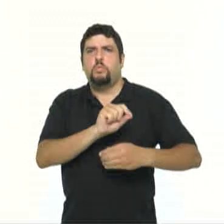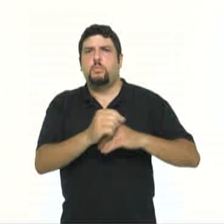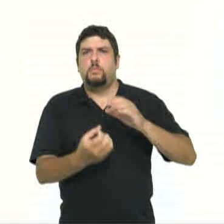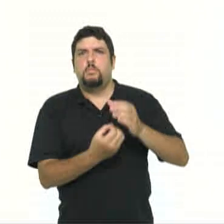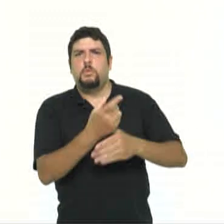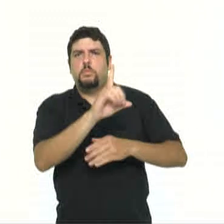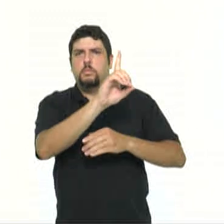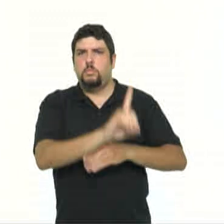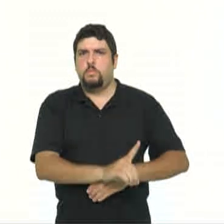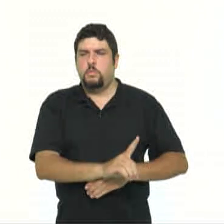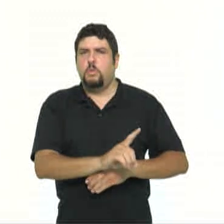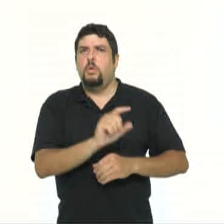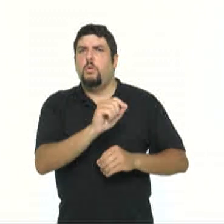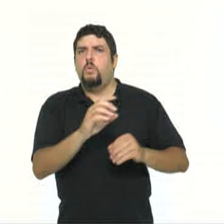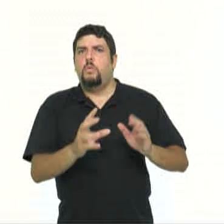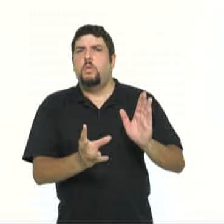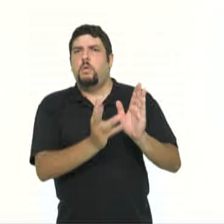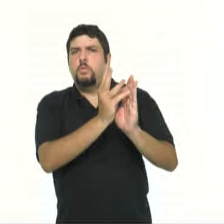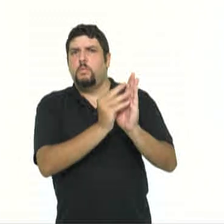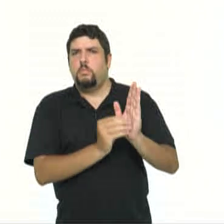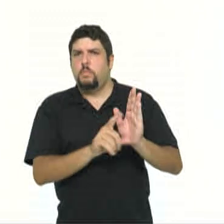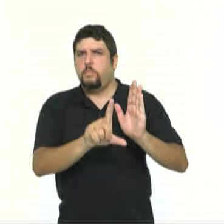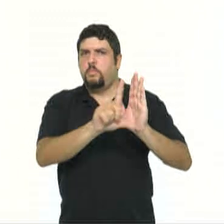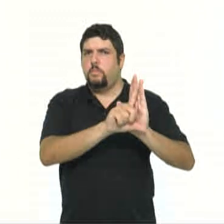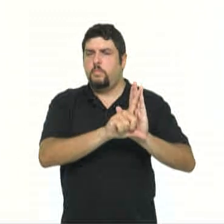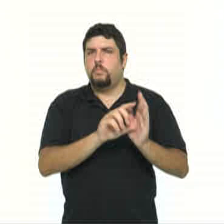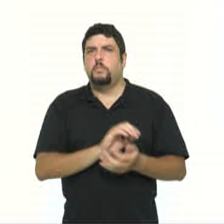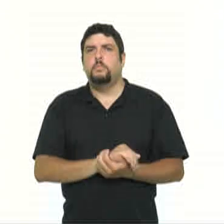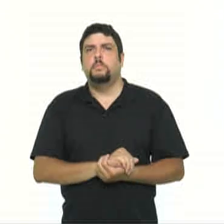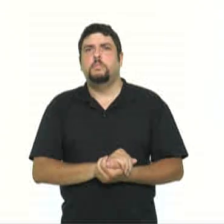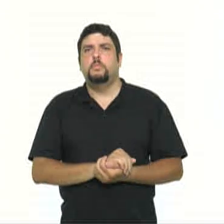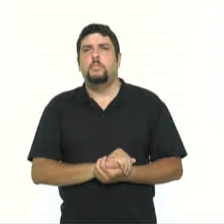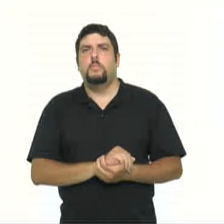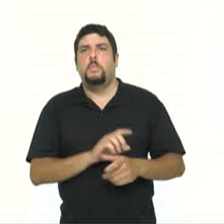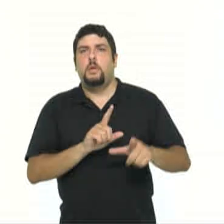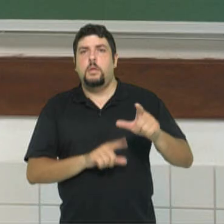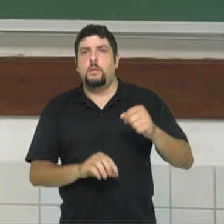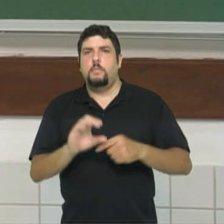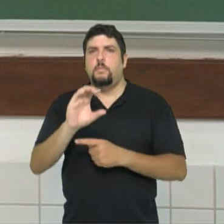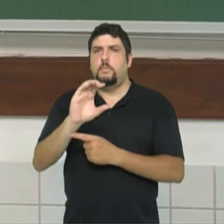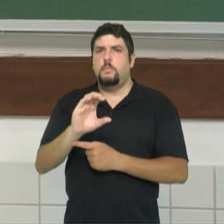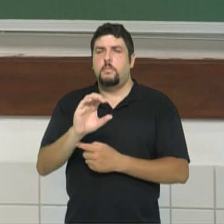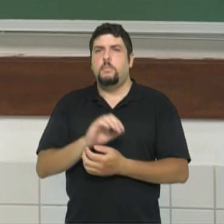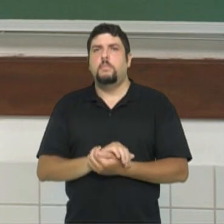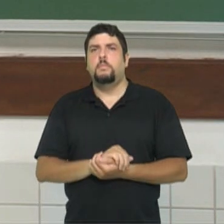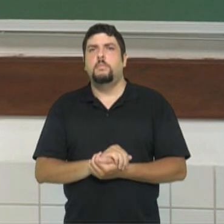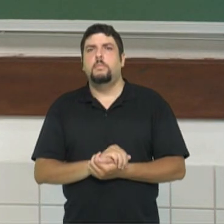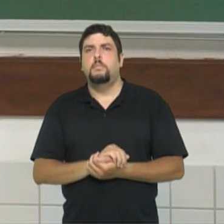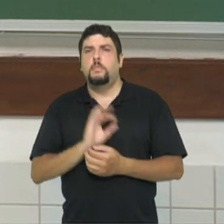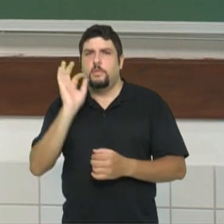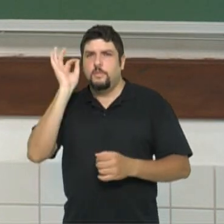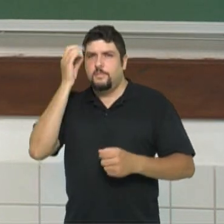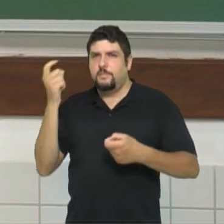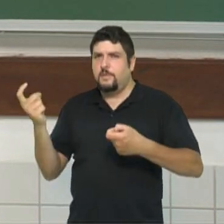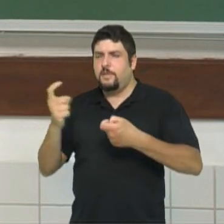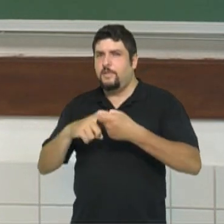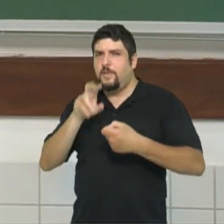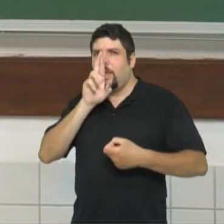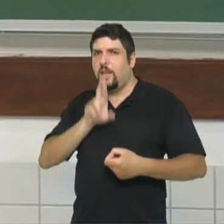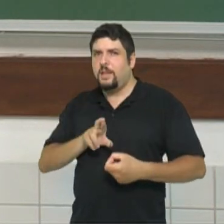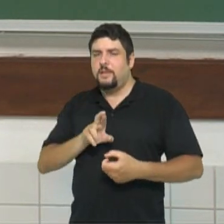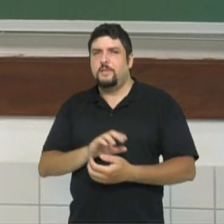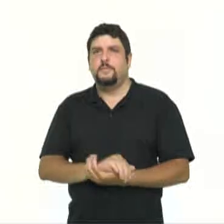desse direito, reconhecido por mecanismos legais. Ou letra C. Logo, logo voltamos com a resposta